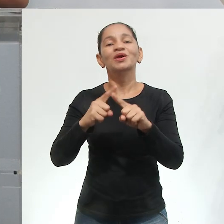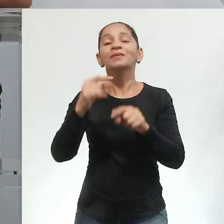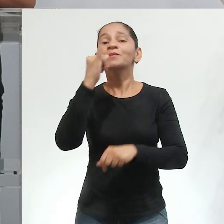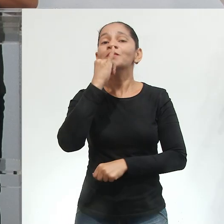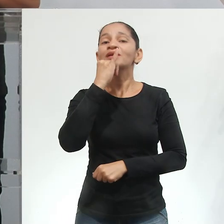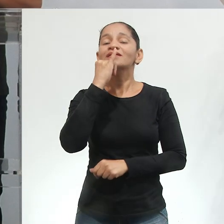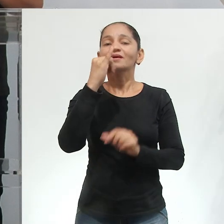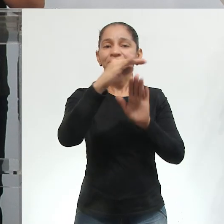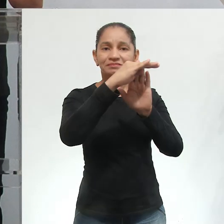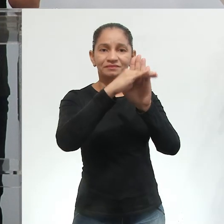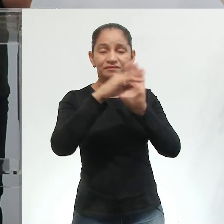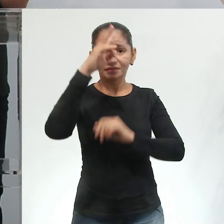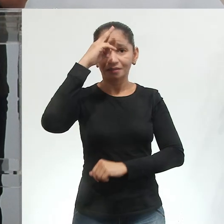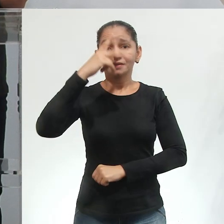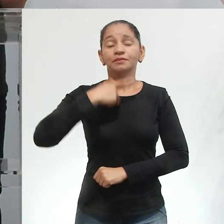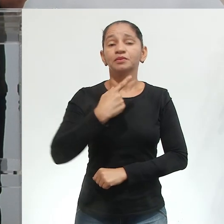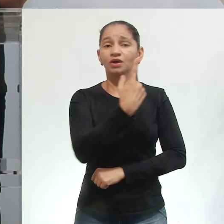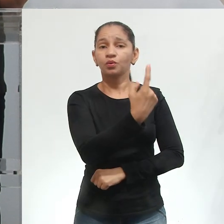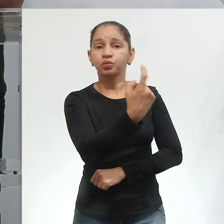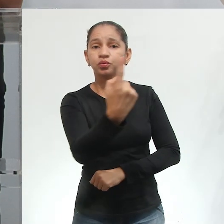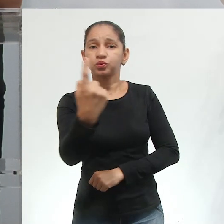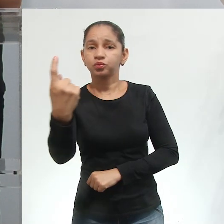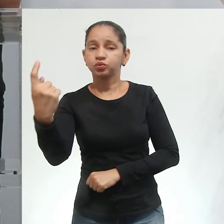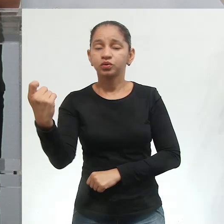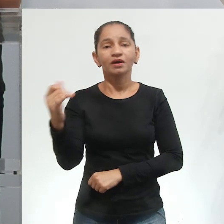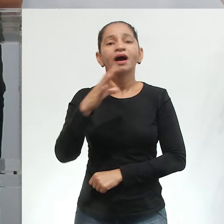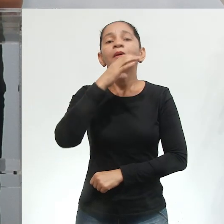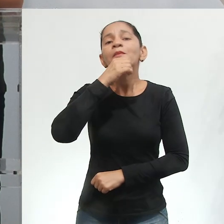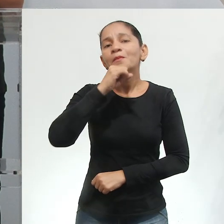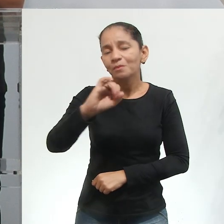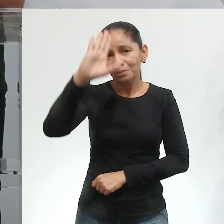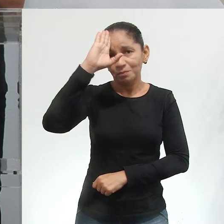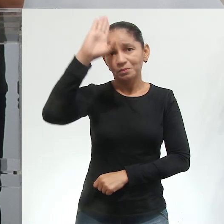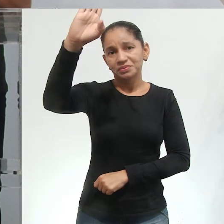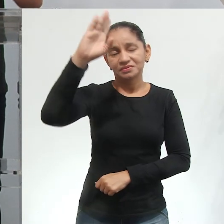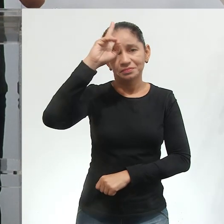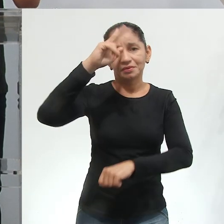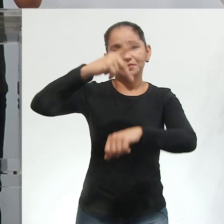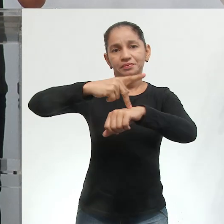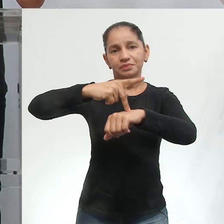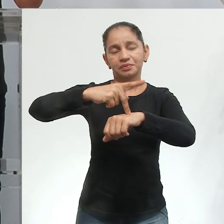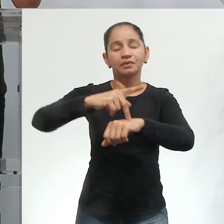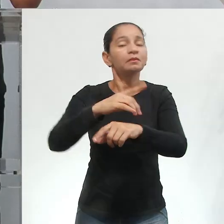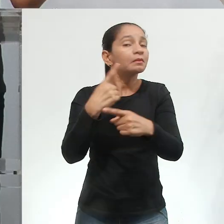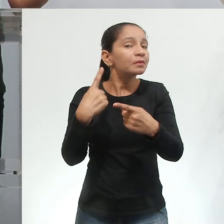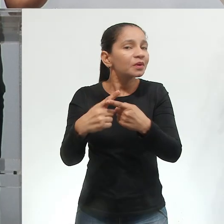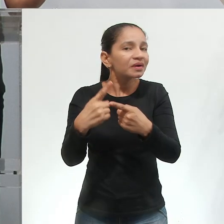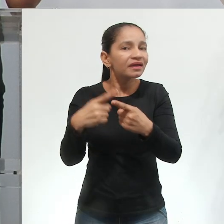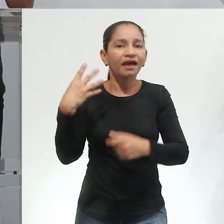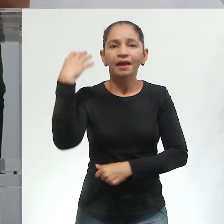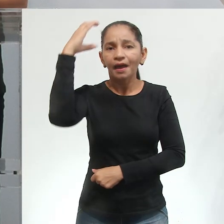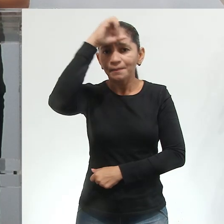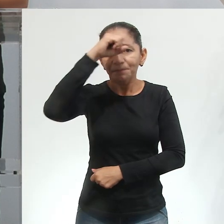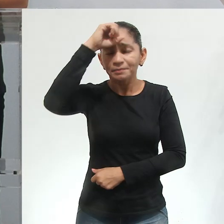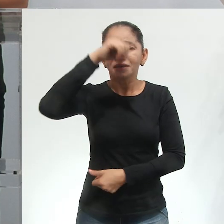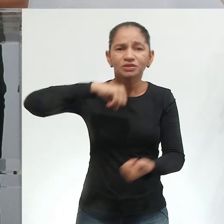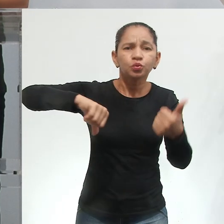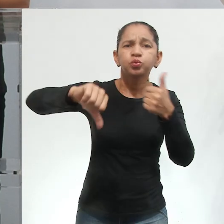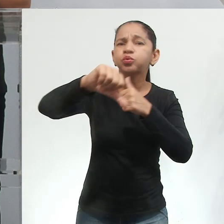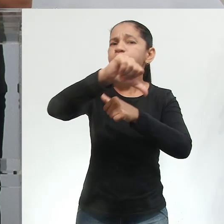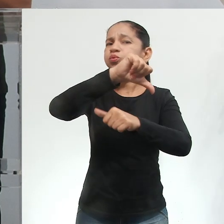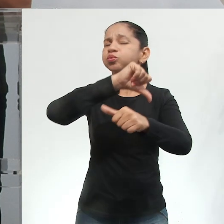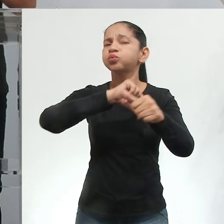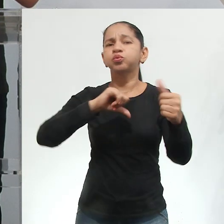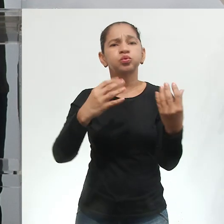falamos de trajetórias individuais, é impossível não falar de Paulo Freire, né? É uma aprendizagem